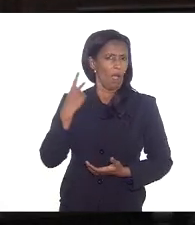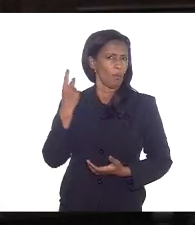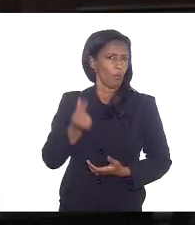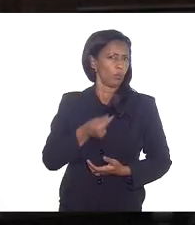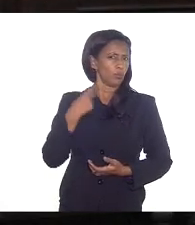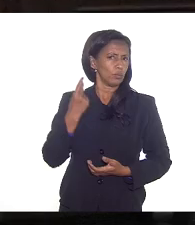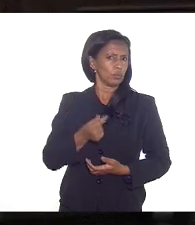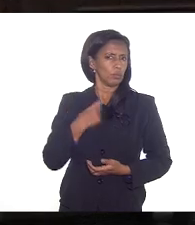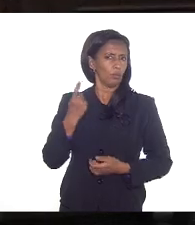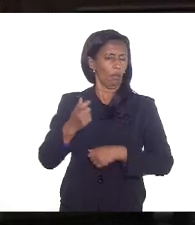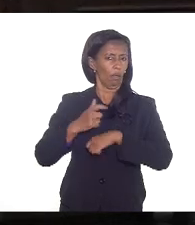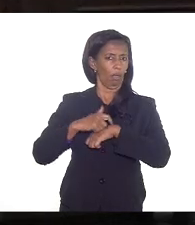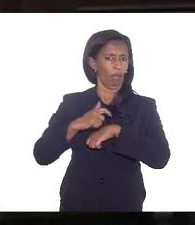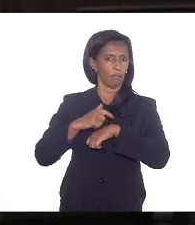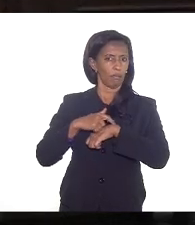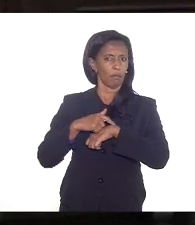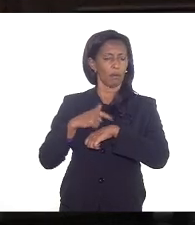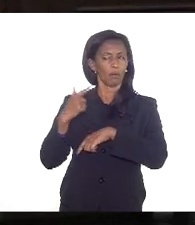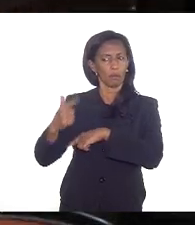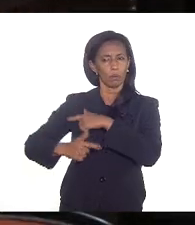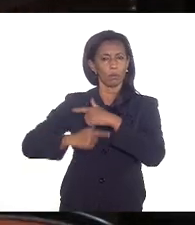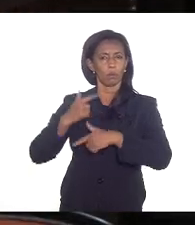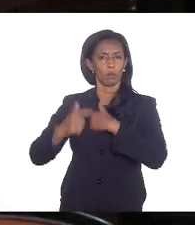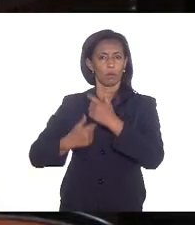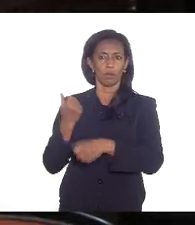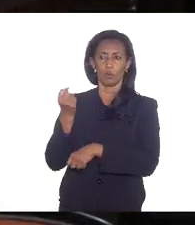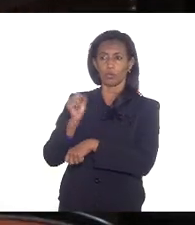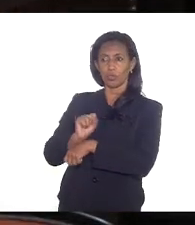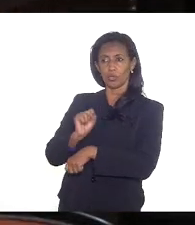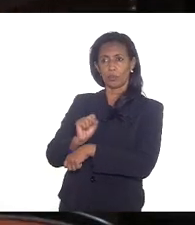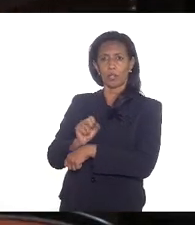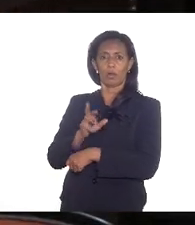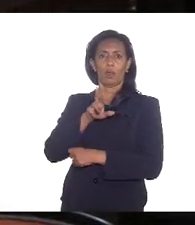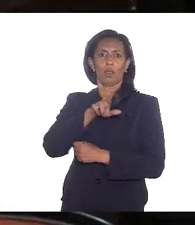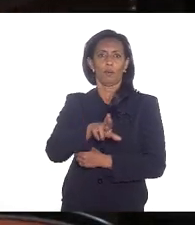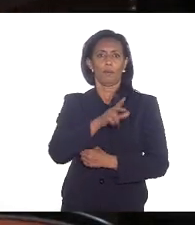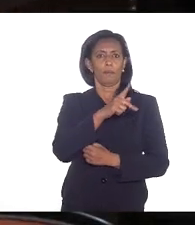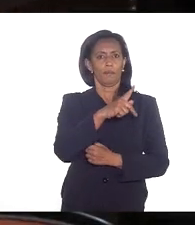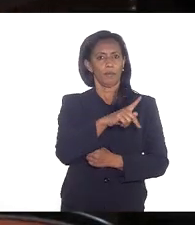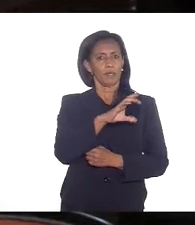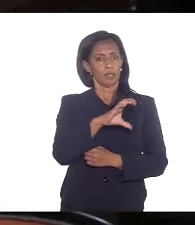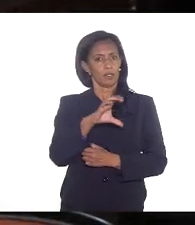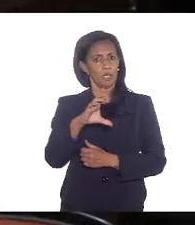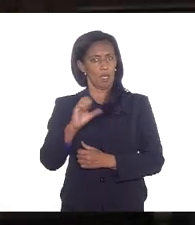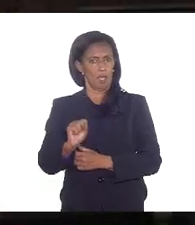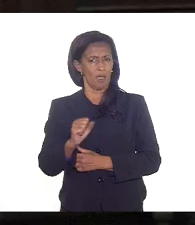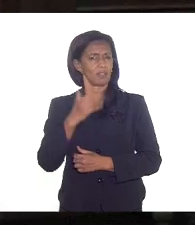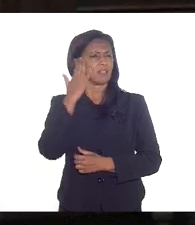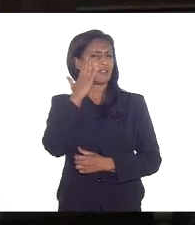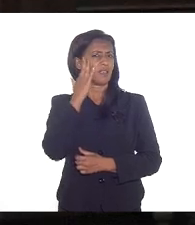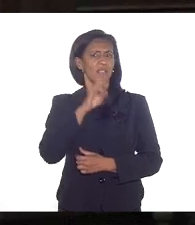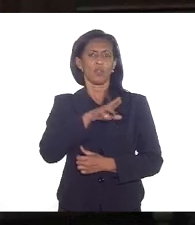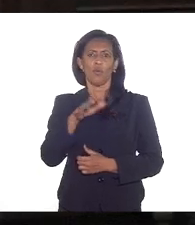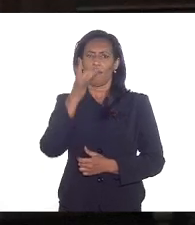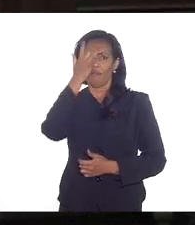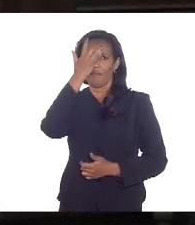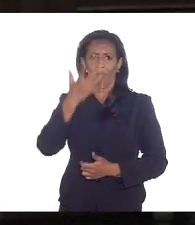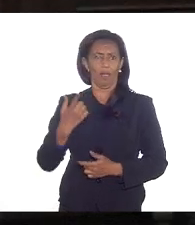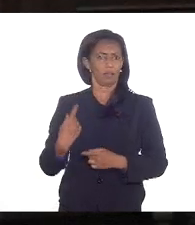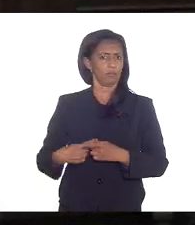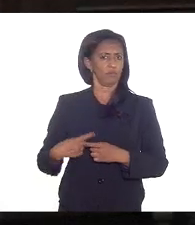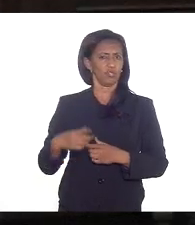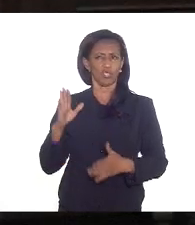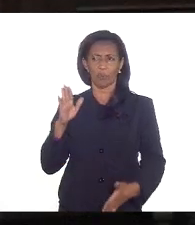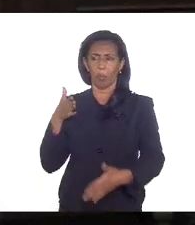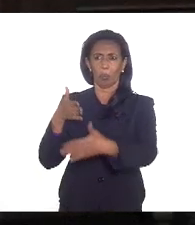da Saúde lutam pelo pccs e sem deputado waldeck que não é fácil porque já tiramos